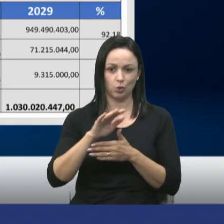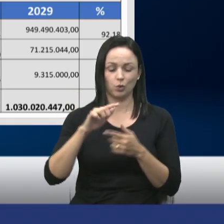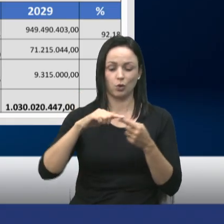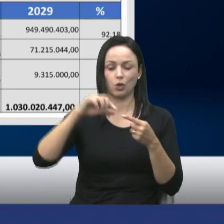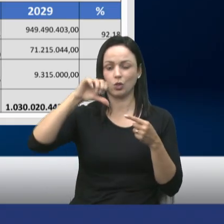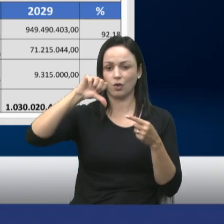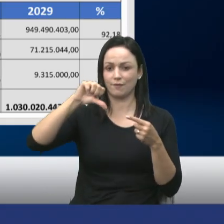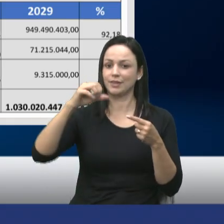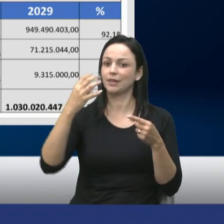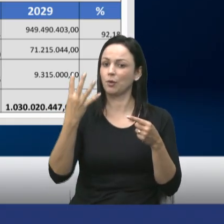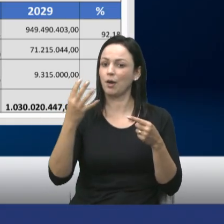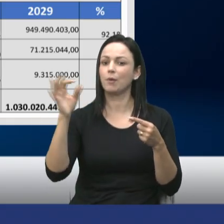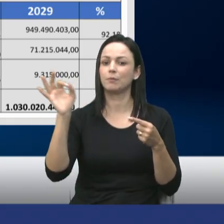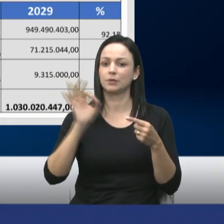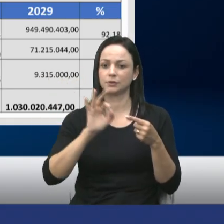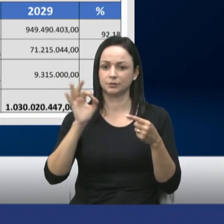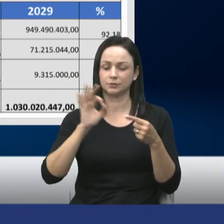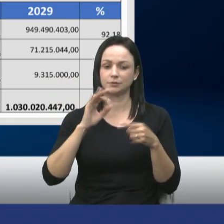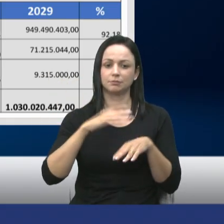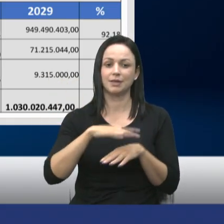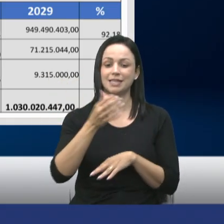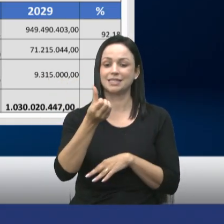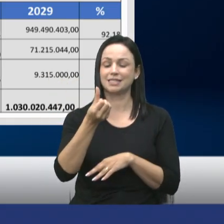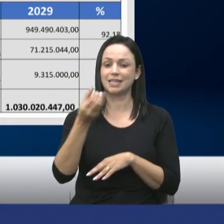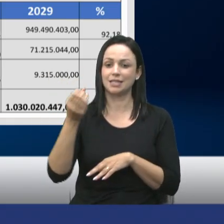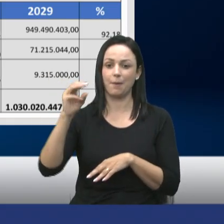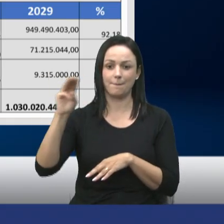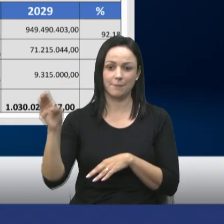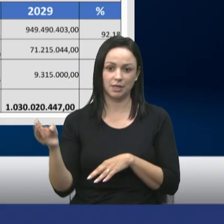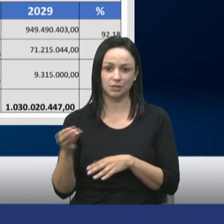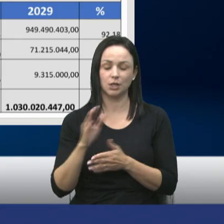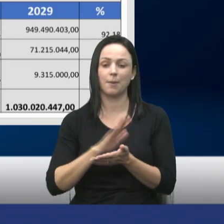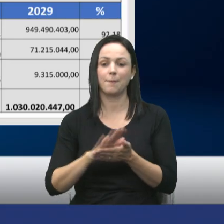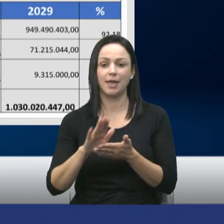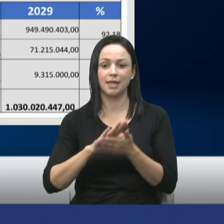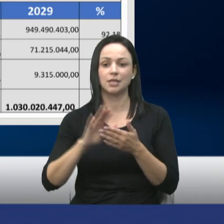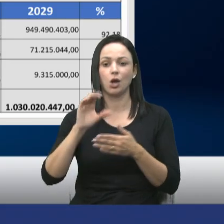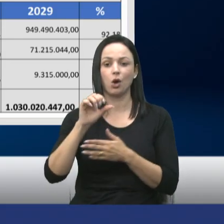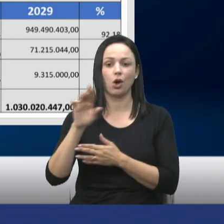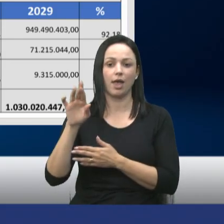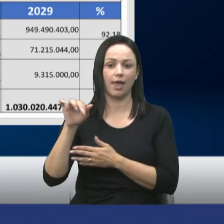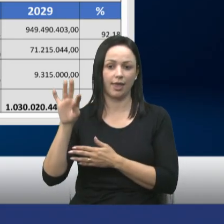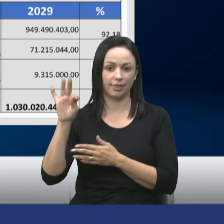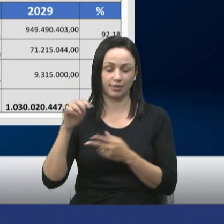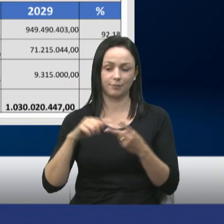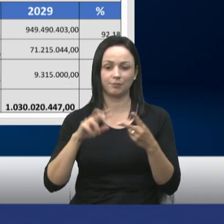94%, mais de 600 milhões de reais com despesas correntes e